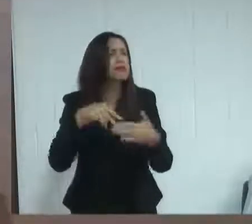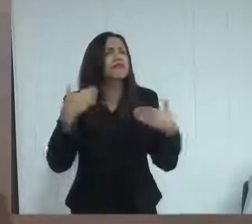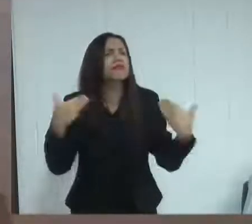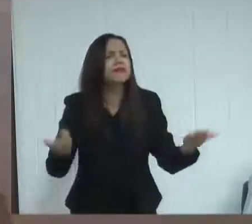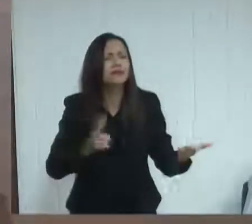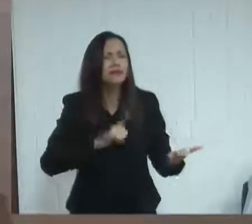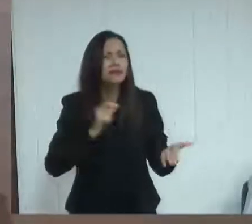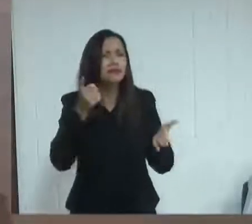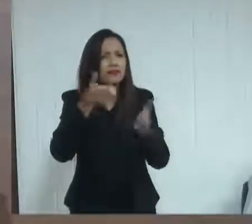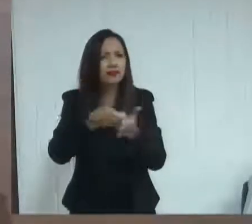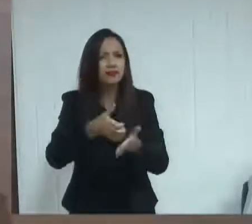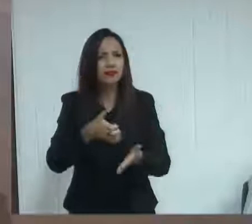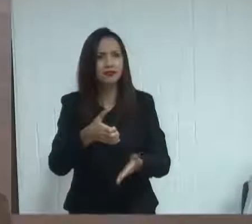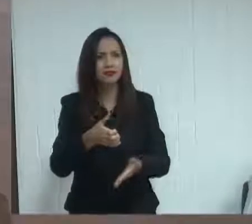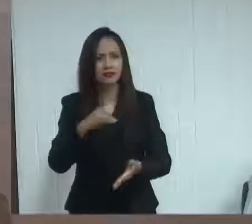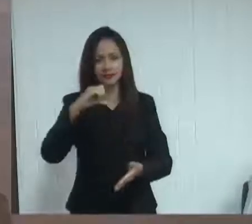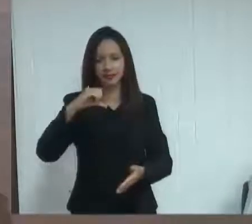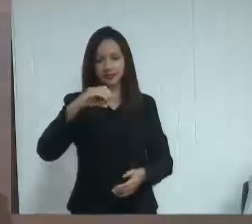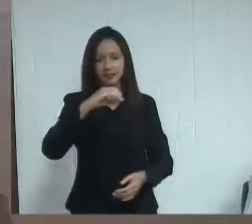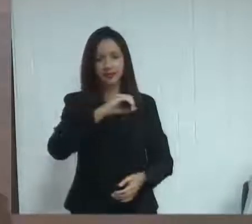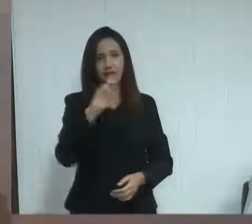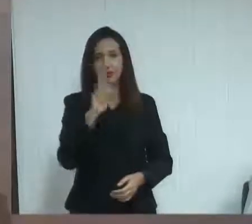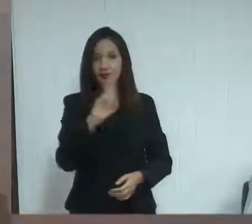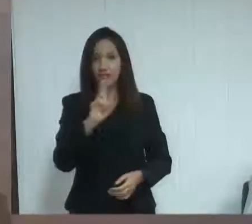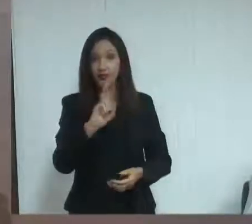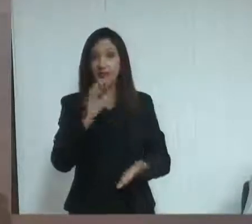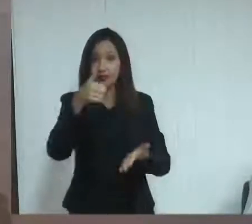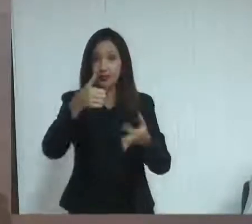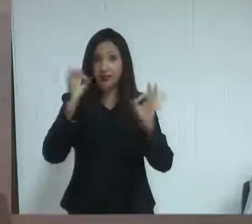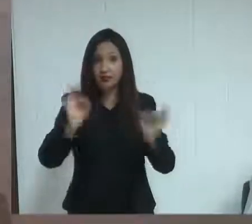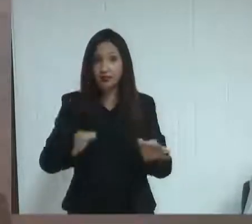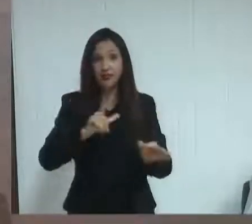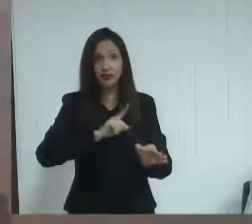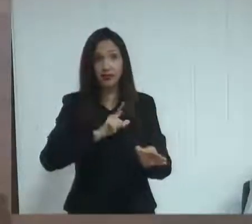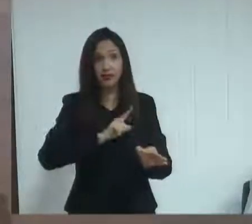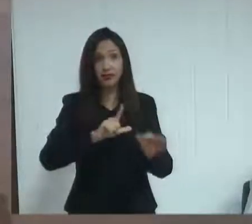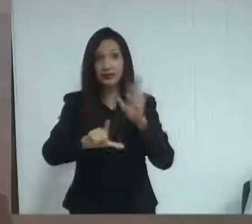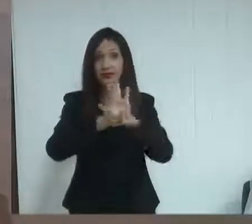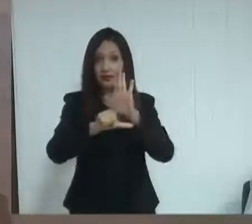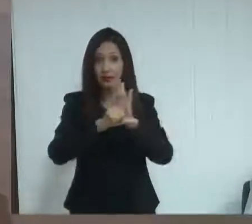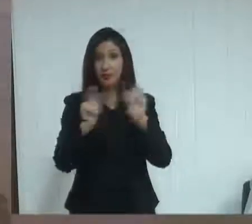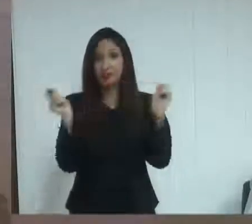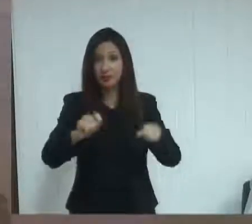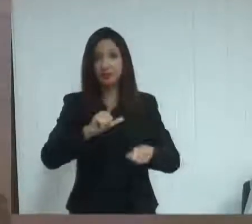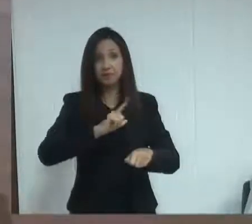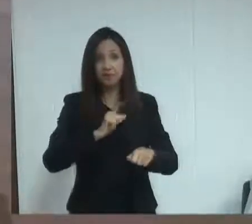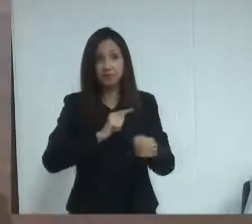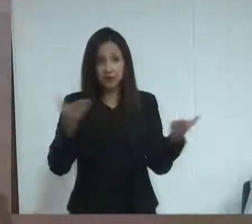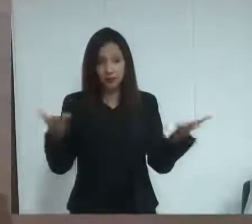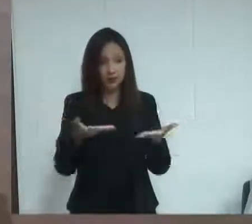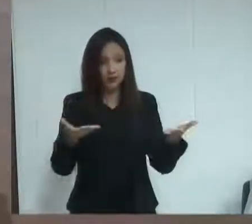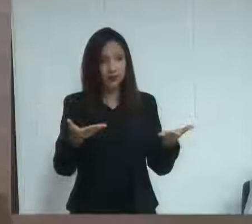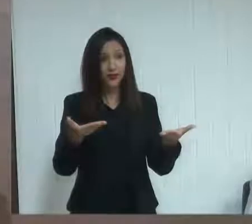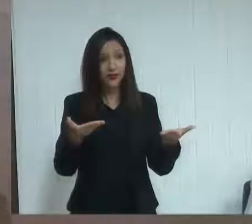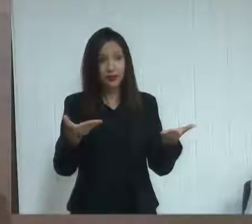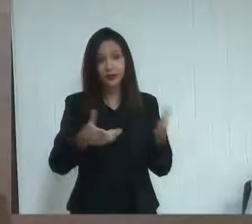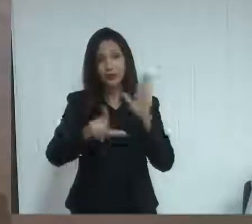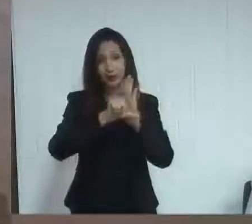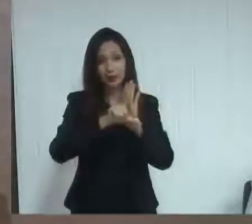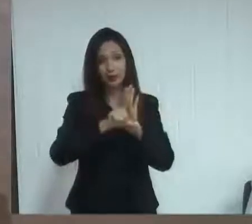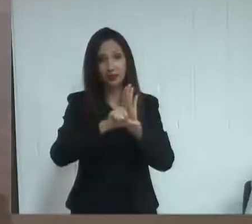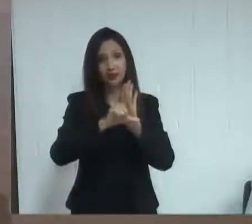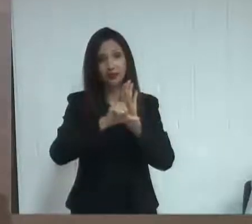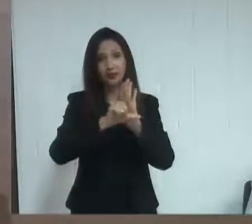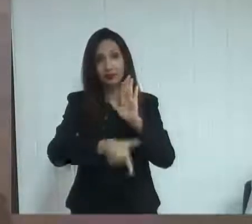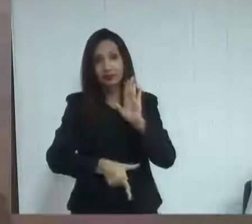pagar? R$900. Esse é o valor efetivo que a atual lei, que poderá cair hoje, não